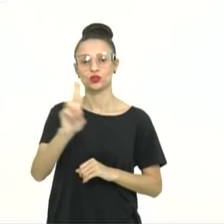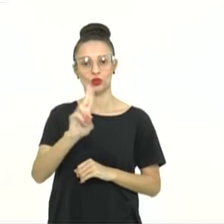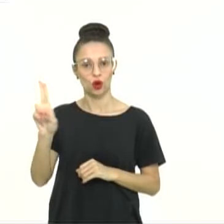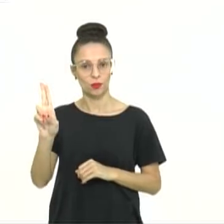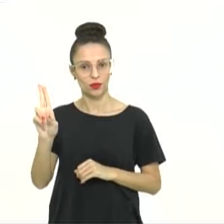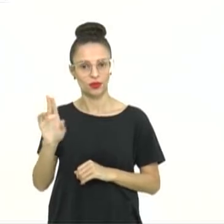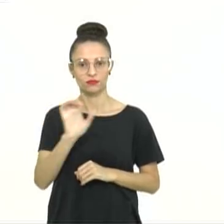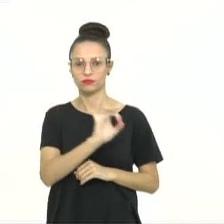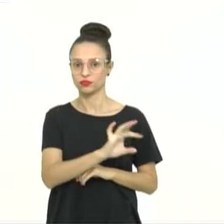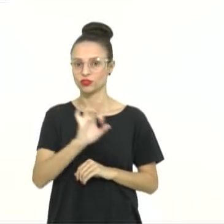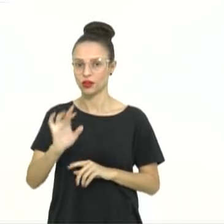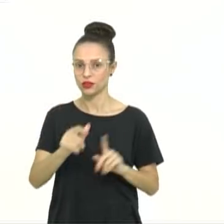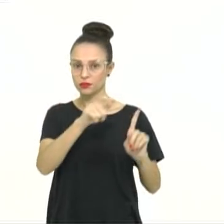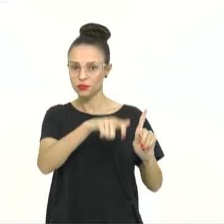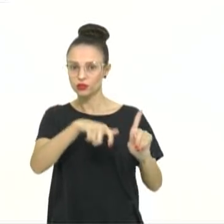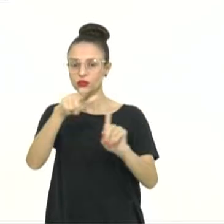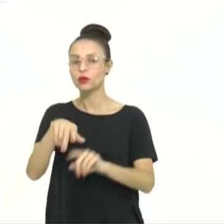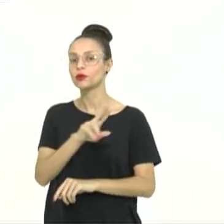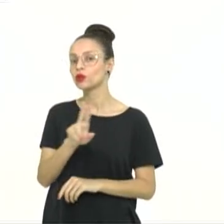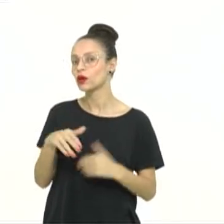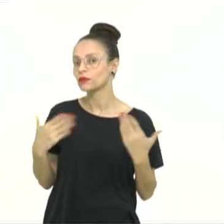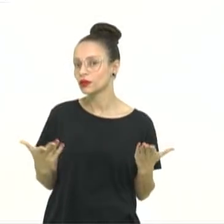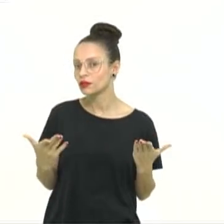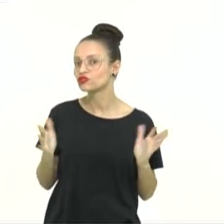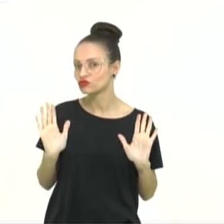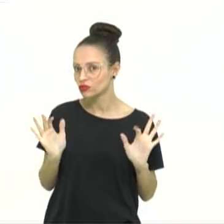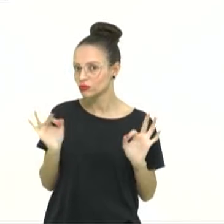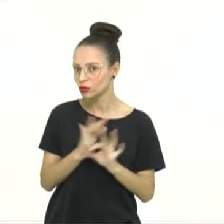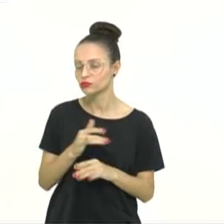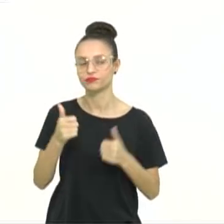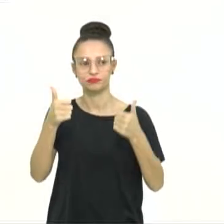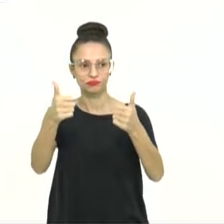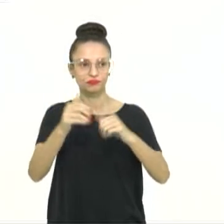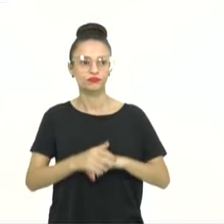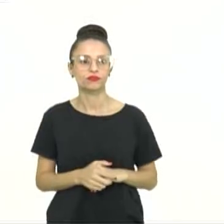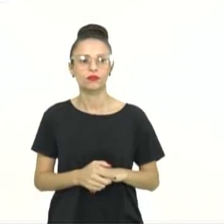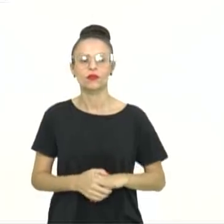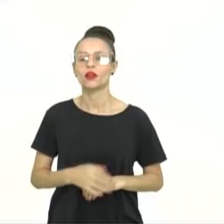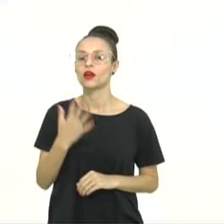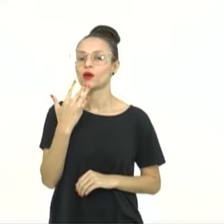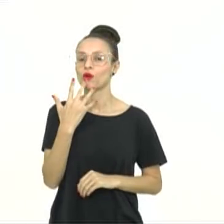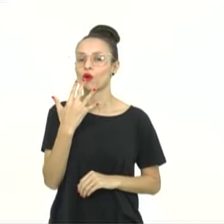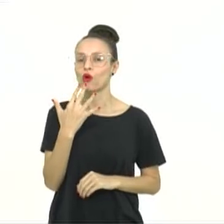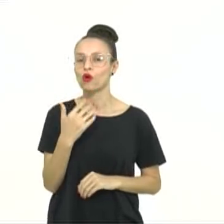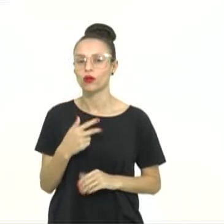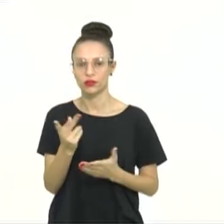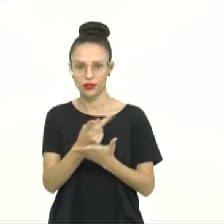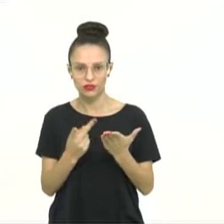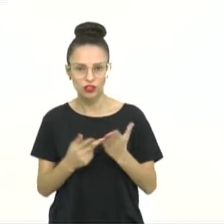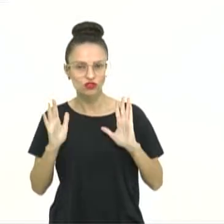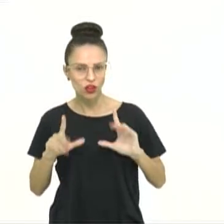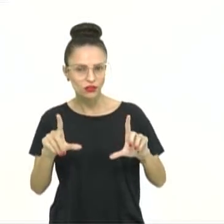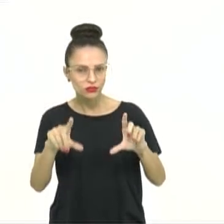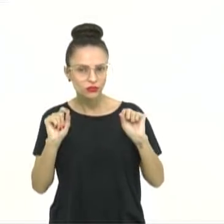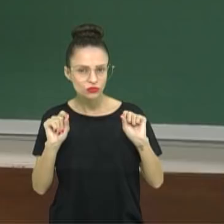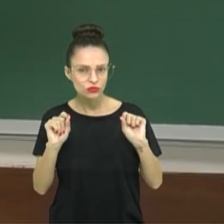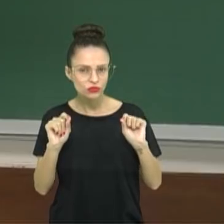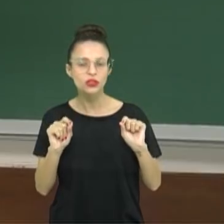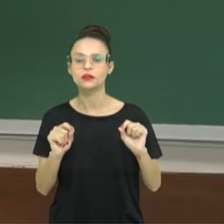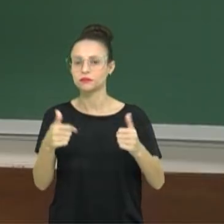dessas personagens você já definiu? Perfeito. As cores dos seus desenhos você já